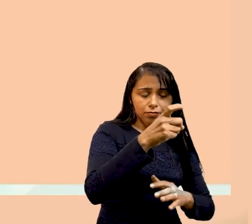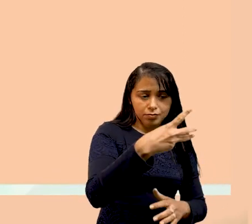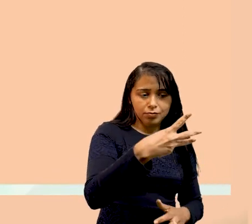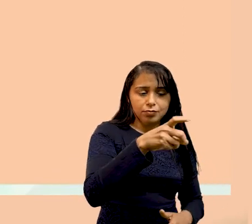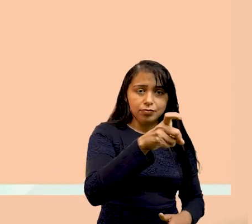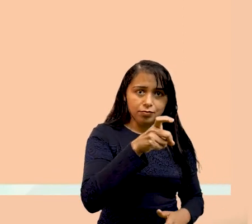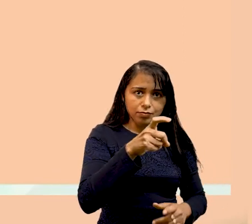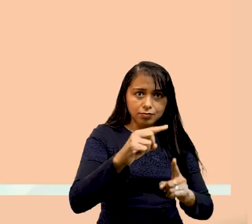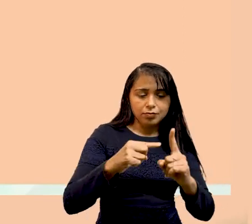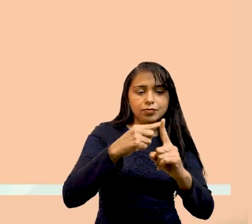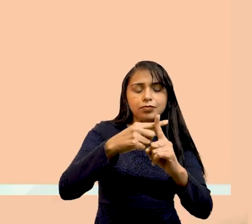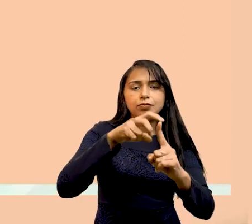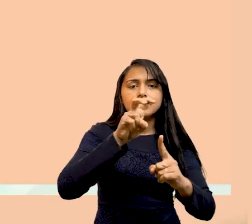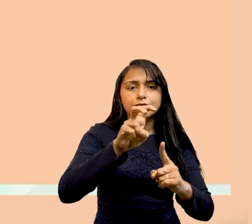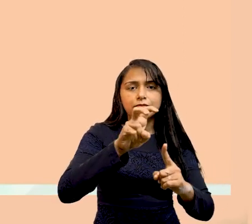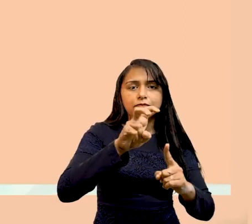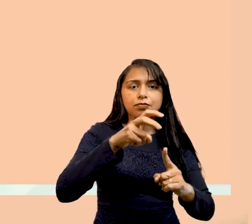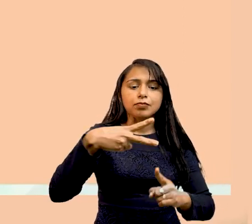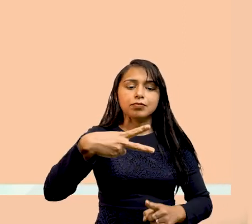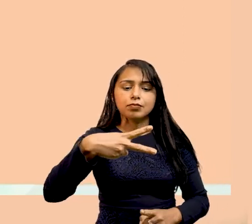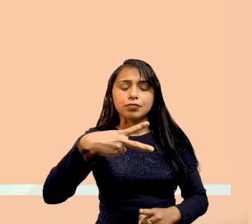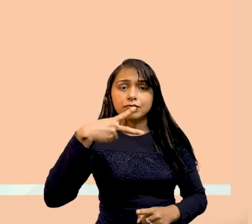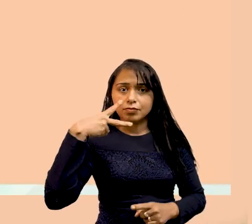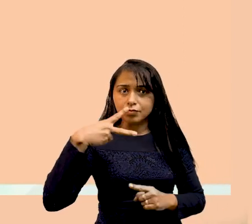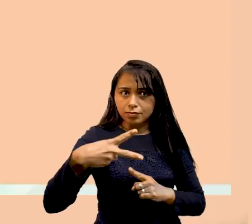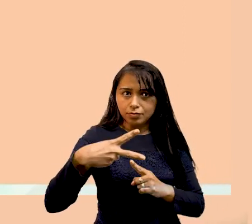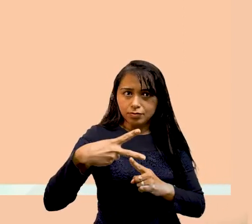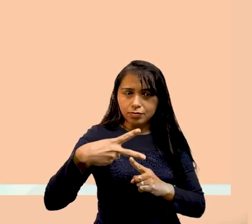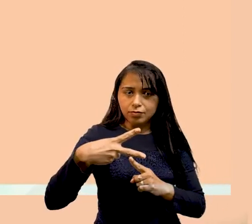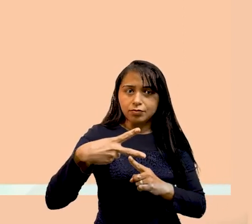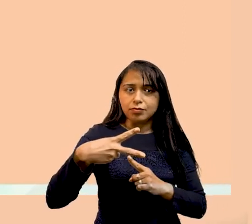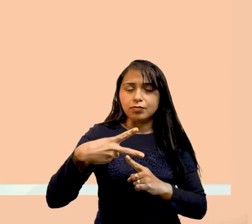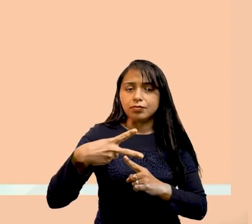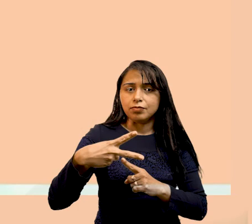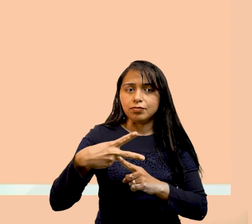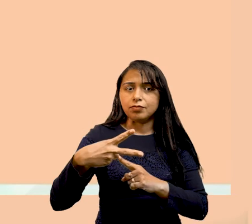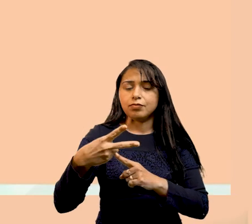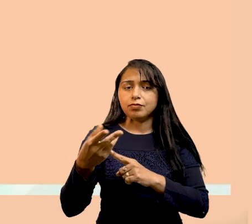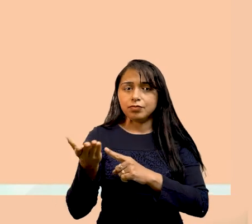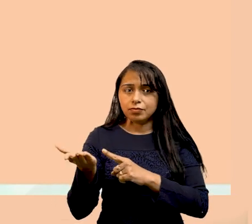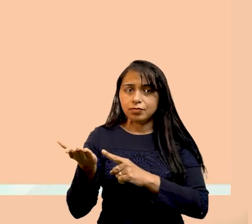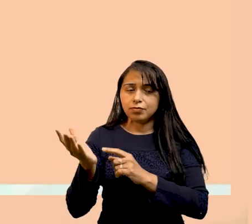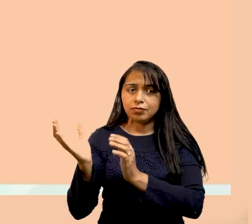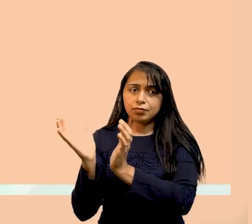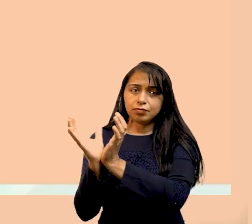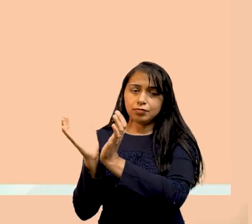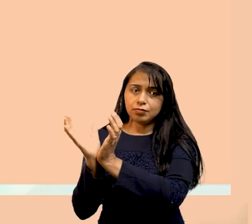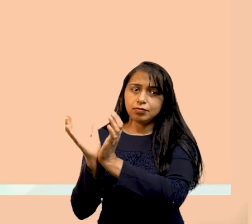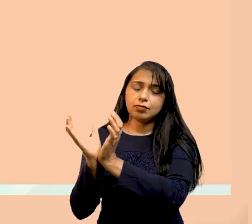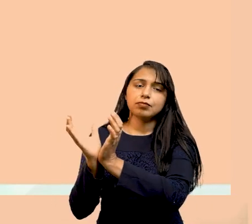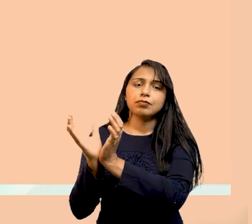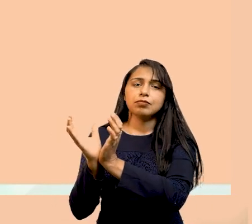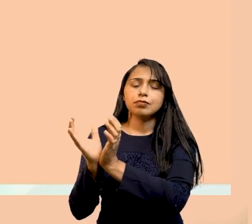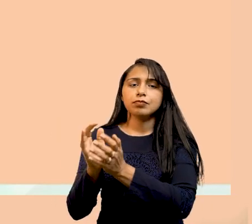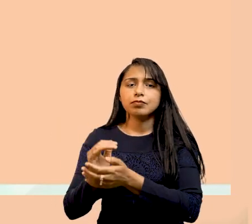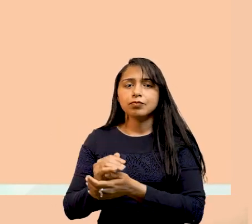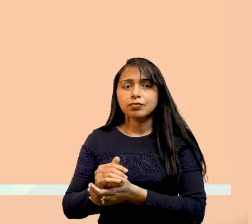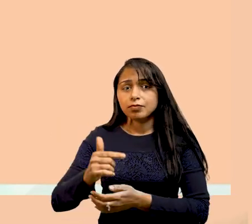5. Então, ele vai ser maior que essa parte aqui de segundo membro, porque ele está pesando mais, né? Então, maior